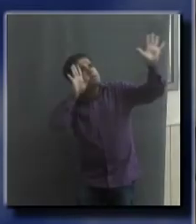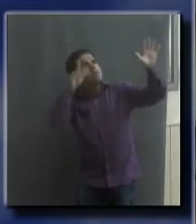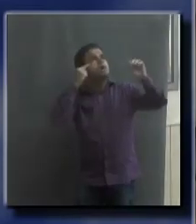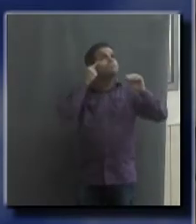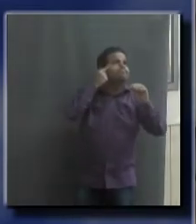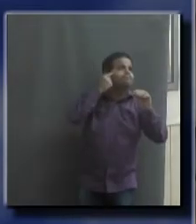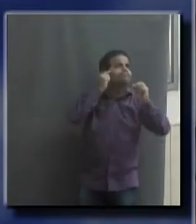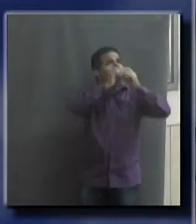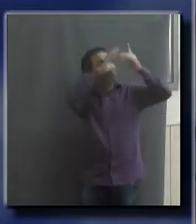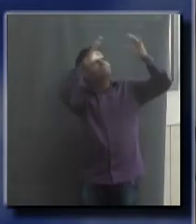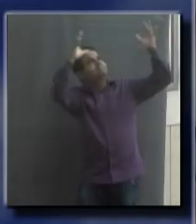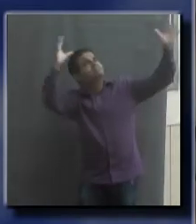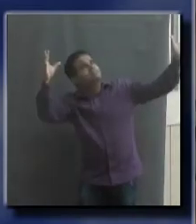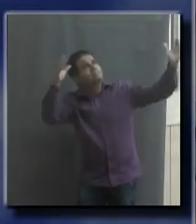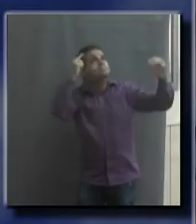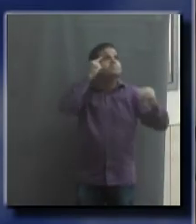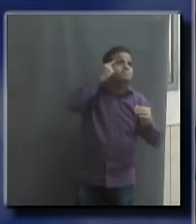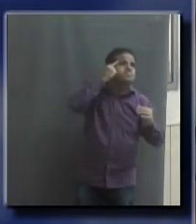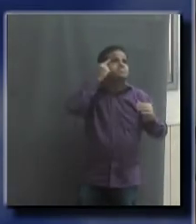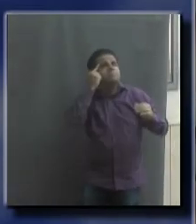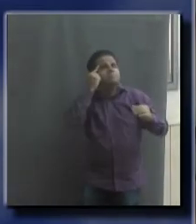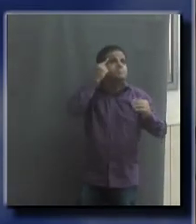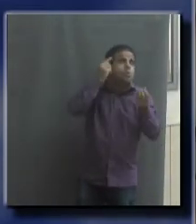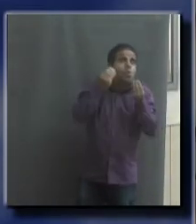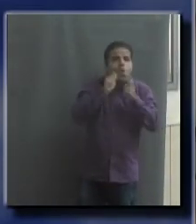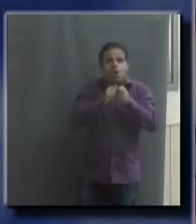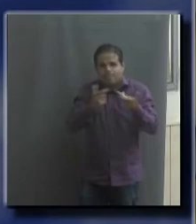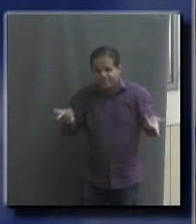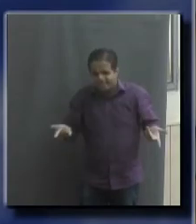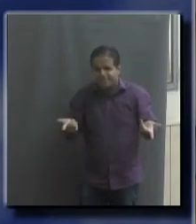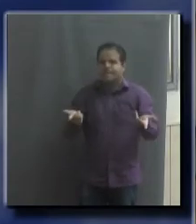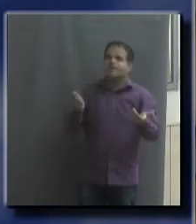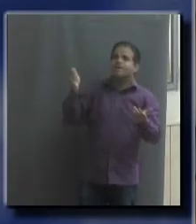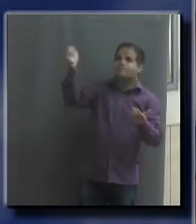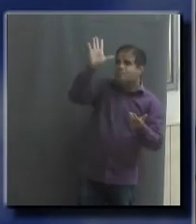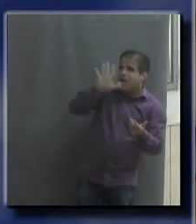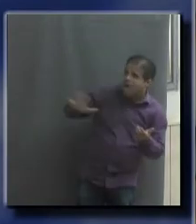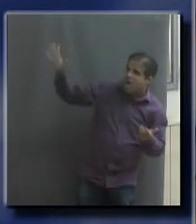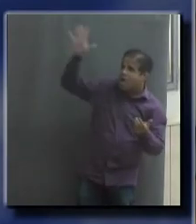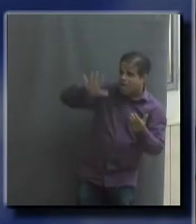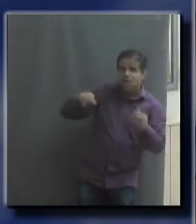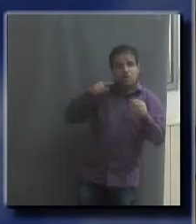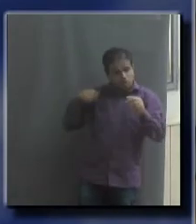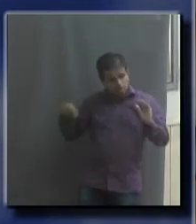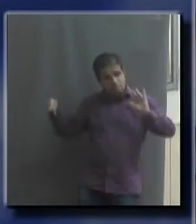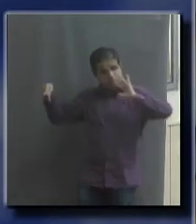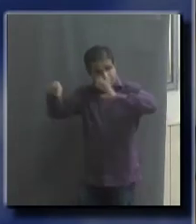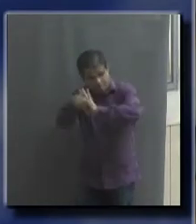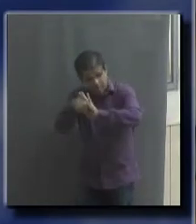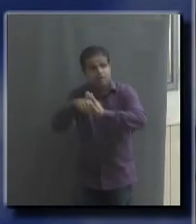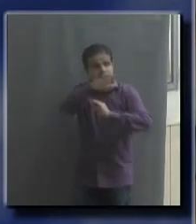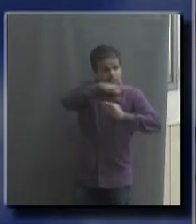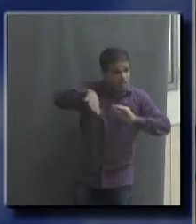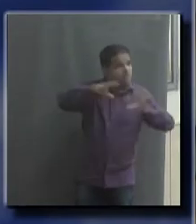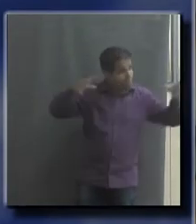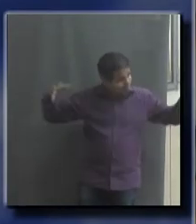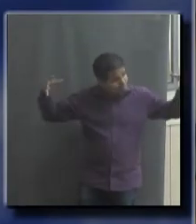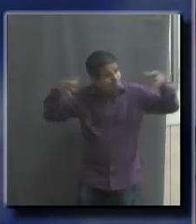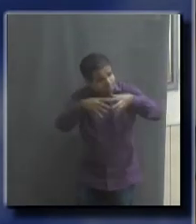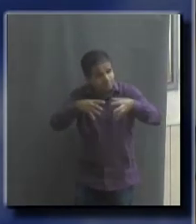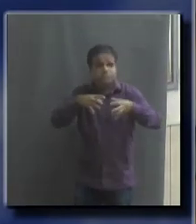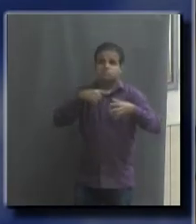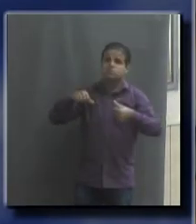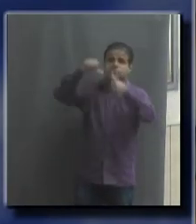para além das nossas questões nacionais e pensar que nós fazemos parte de uma